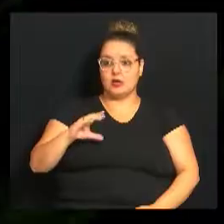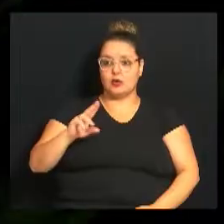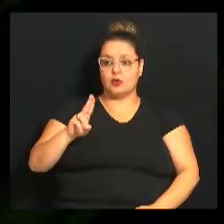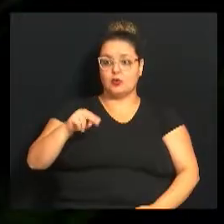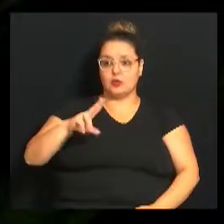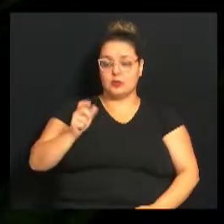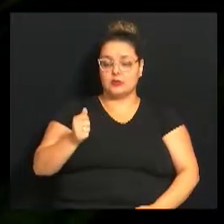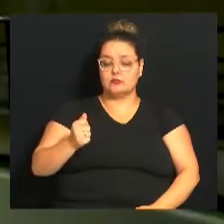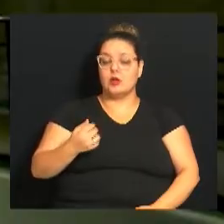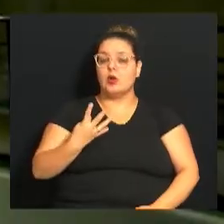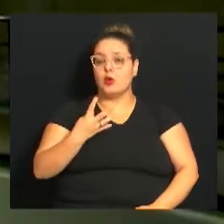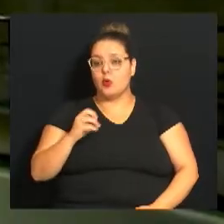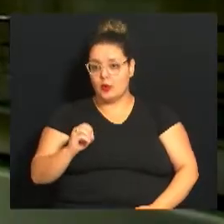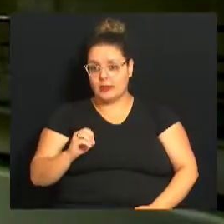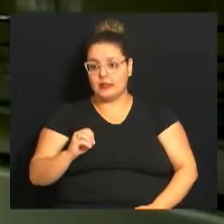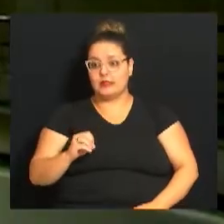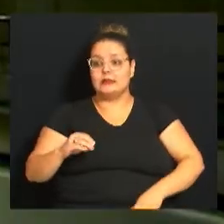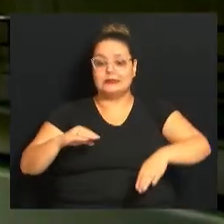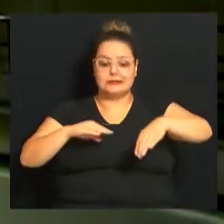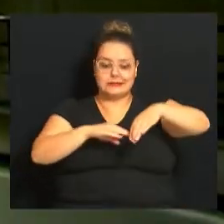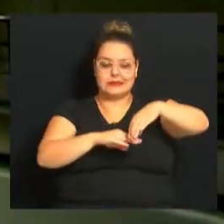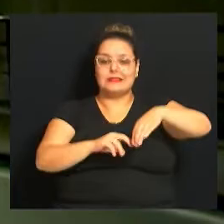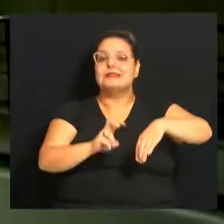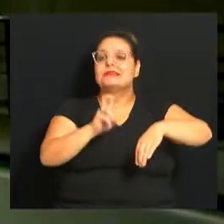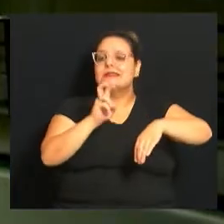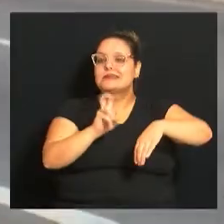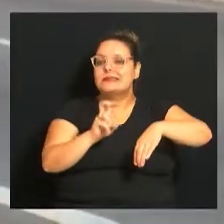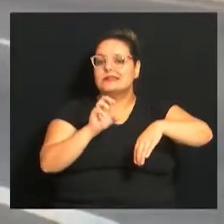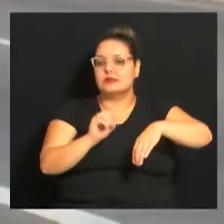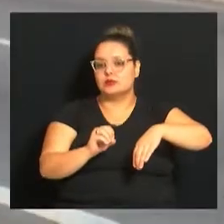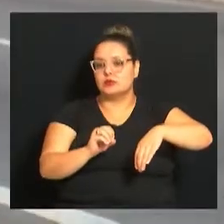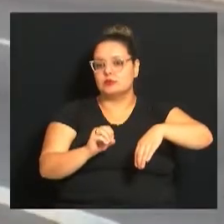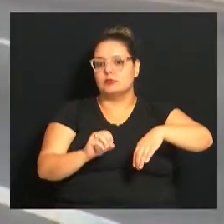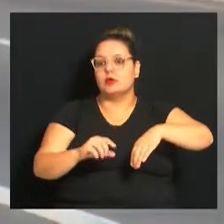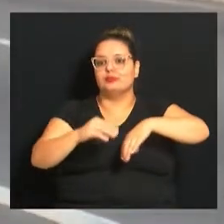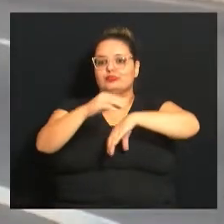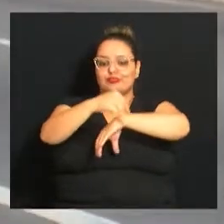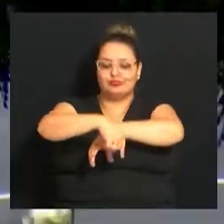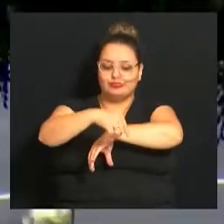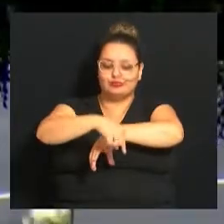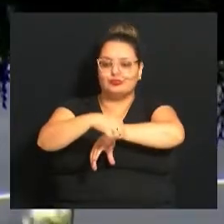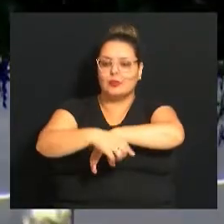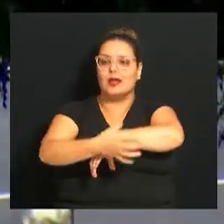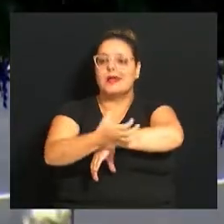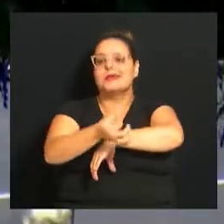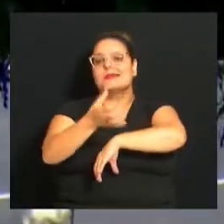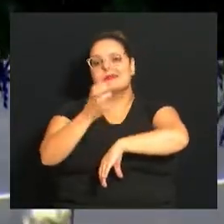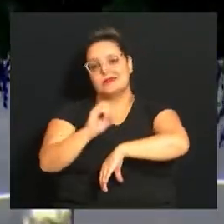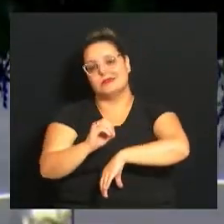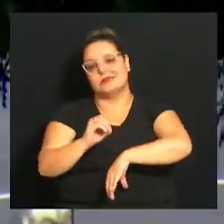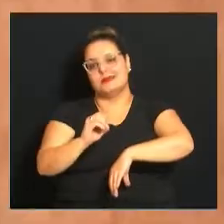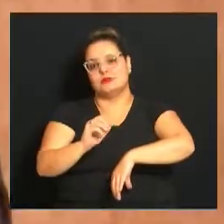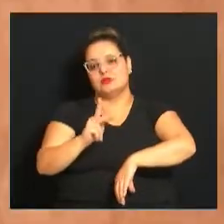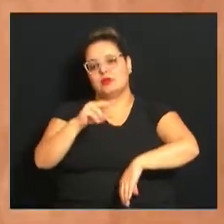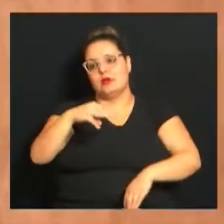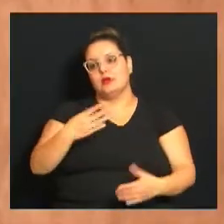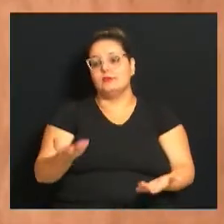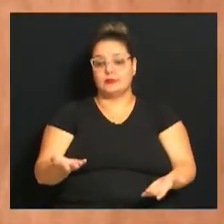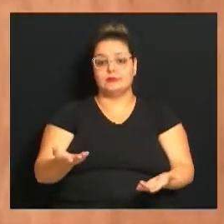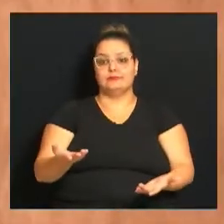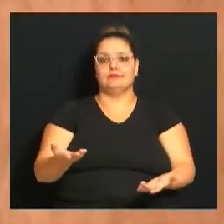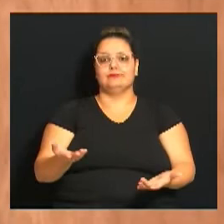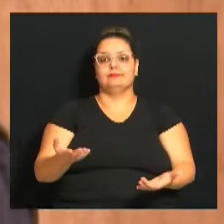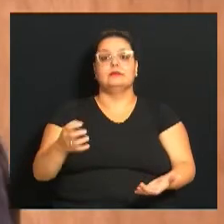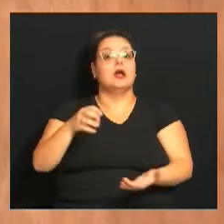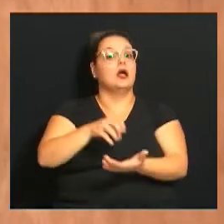do túnel tem placa de 50 km por hora e saindo tem placa de 60 km por hora. Na área